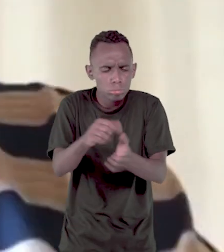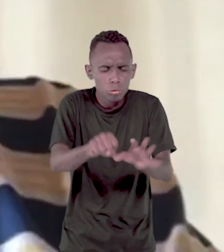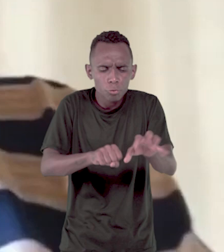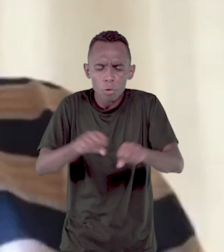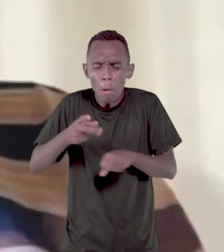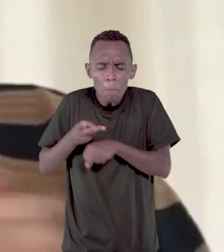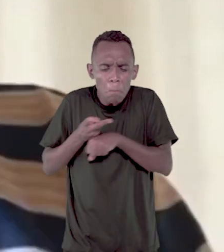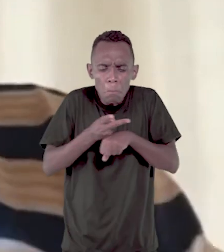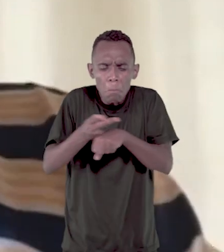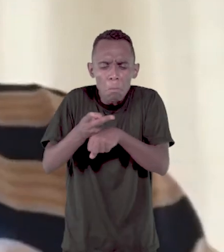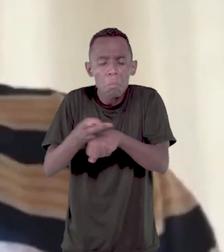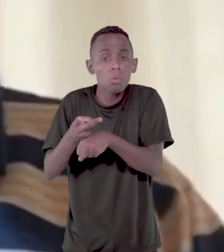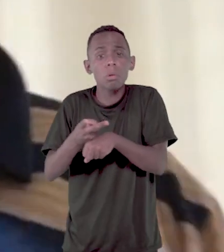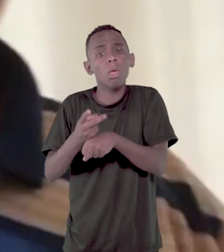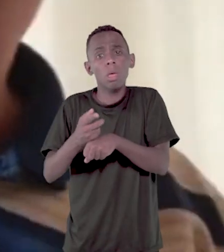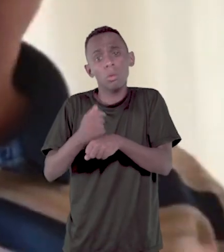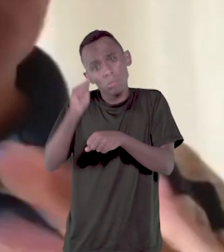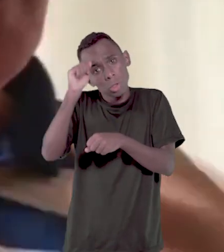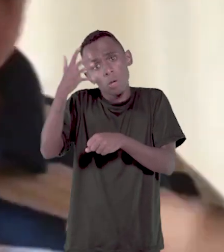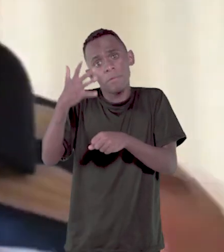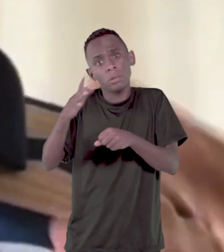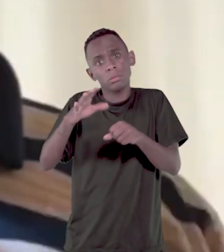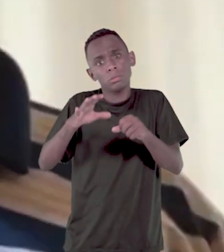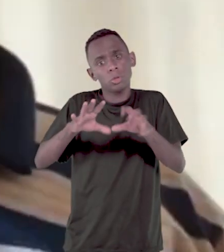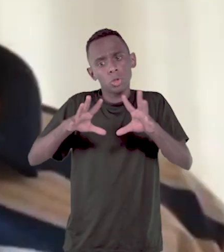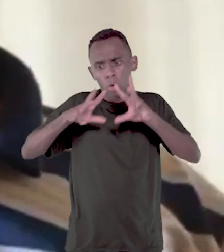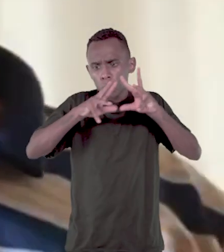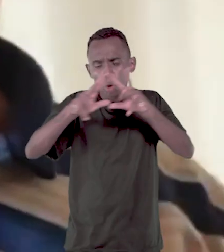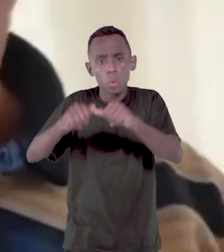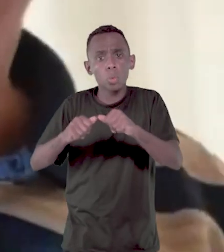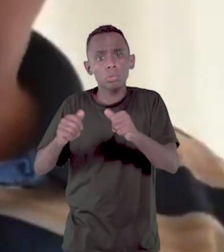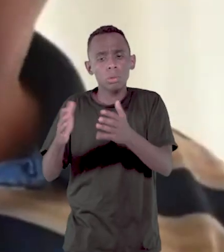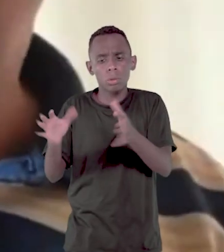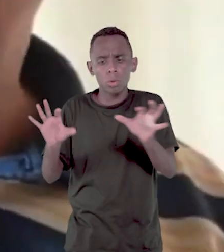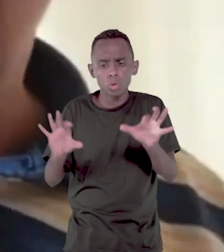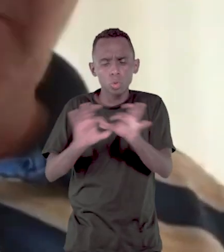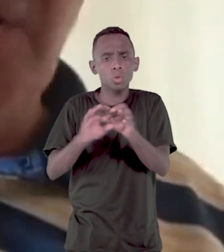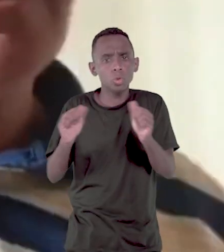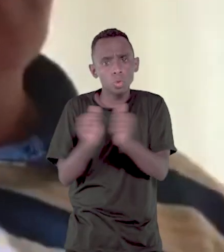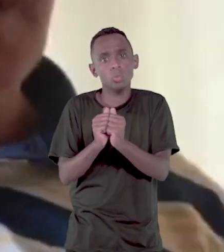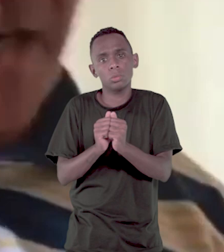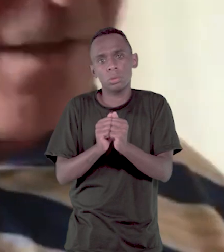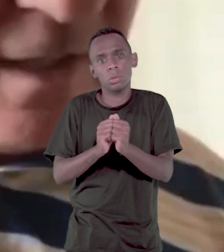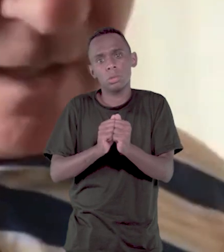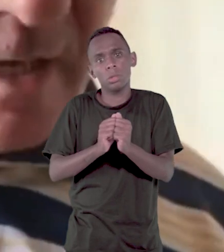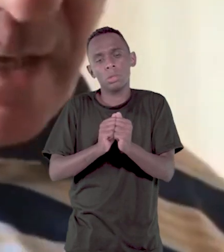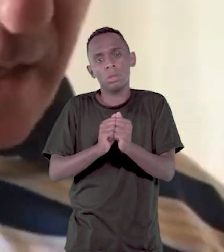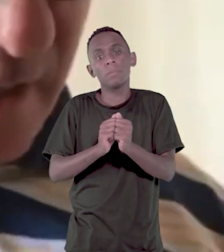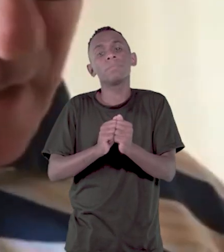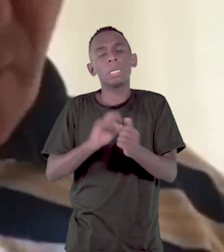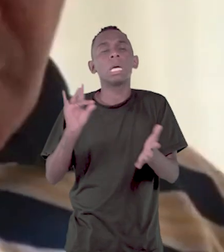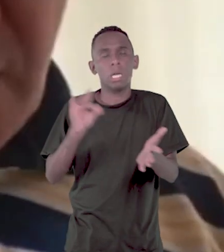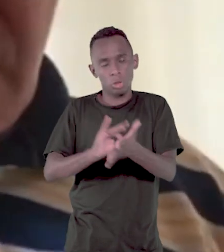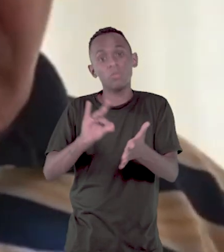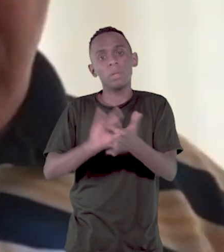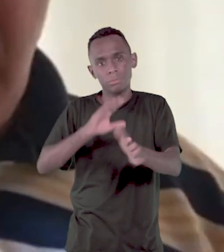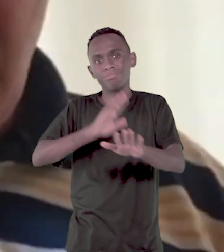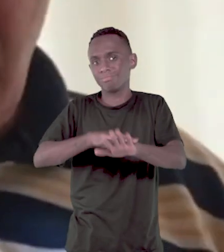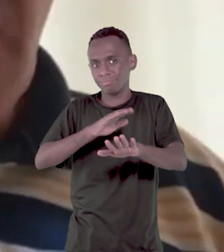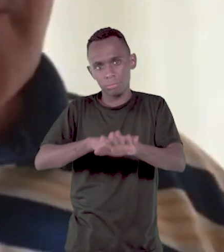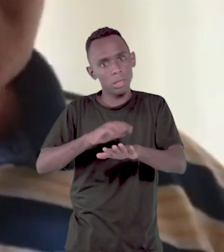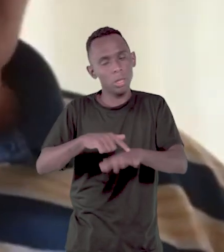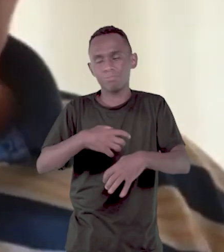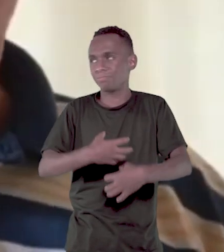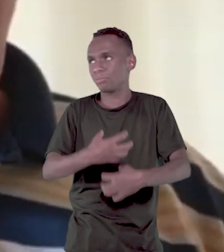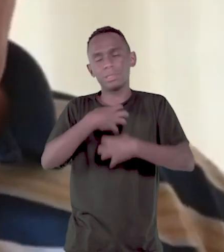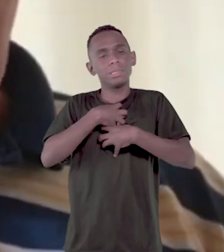que eu tenho, aí eu resolvi juntar essas coisas todas. Mas não é mesmo qualquer tipo de falsa modéstia nem nada, que realmente